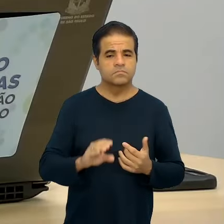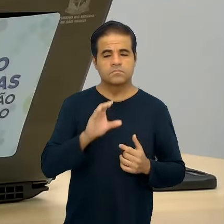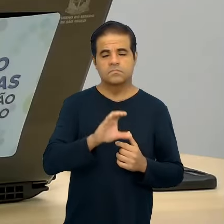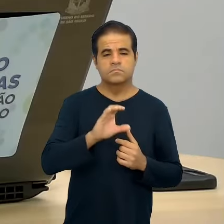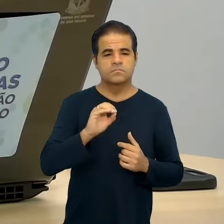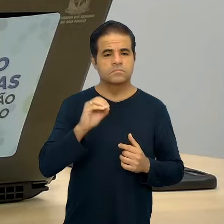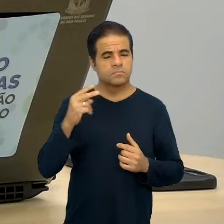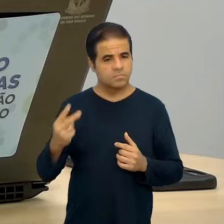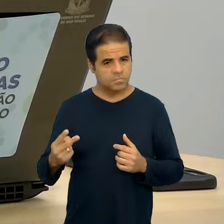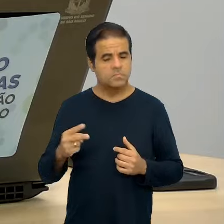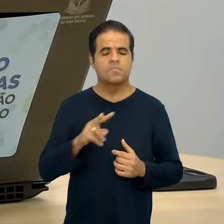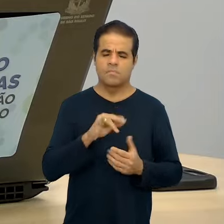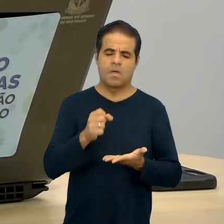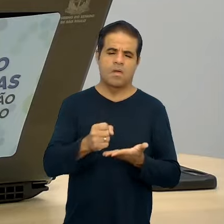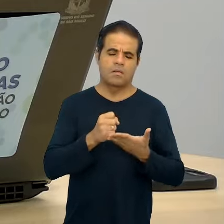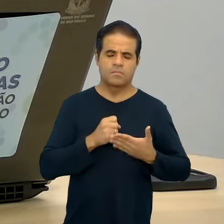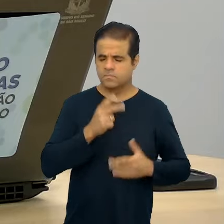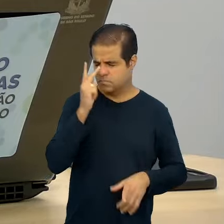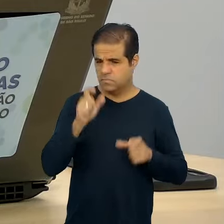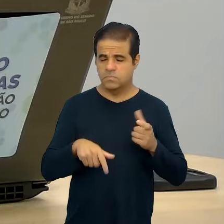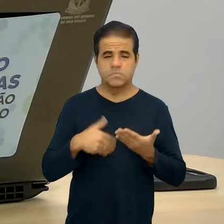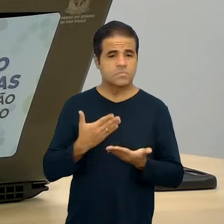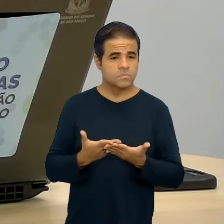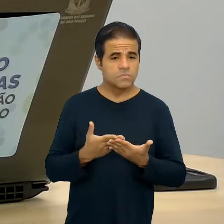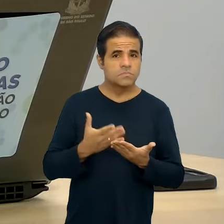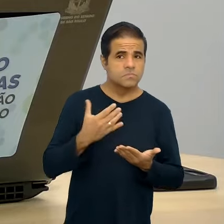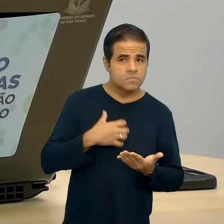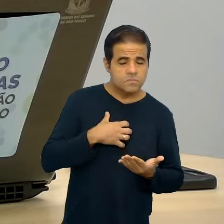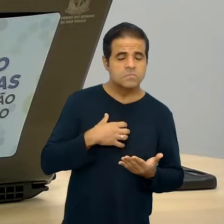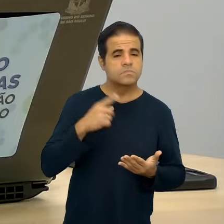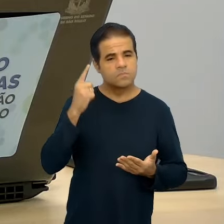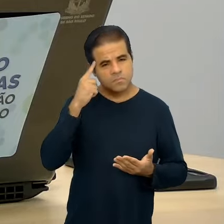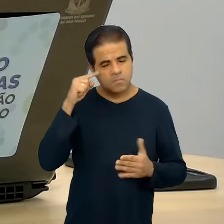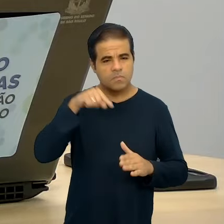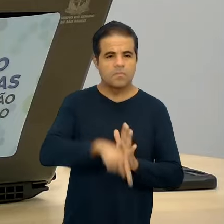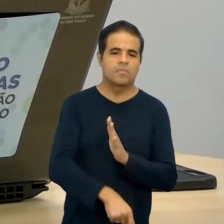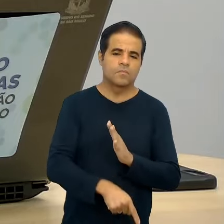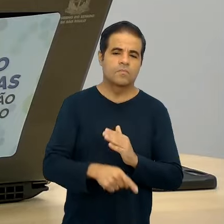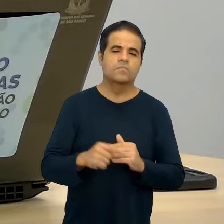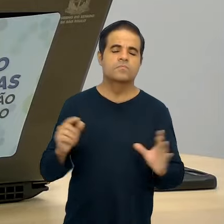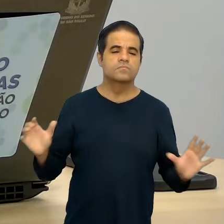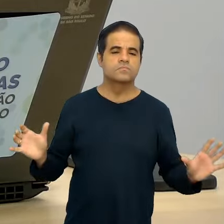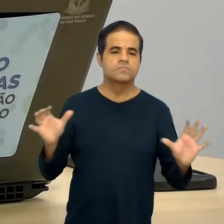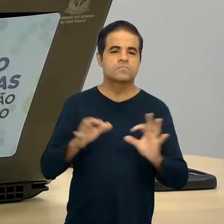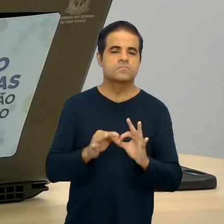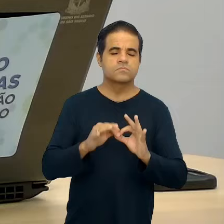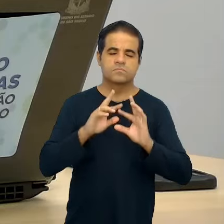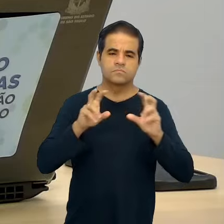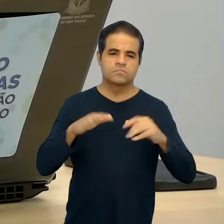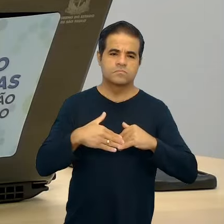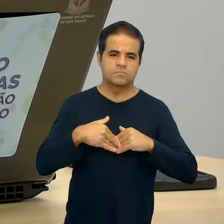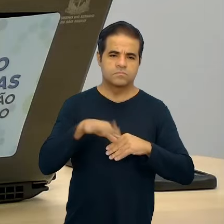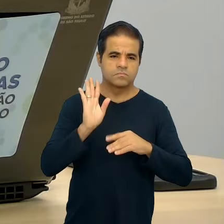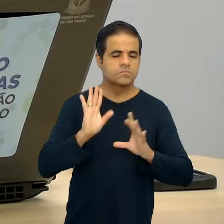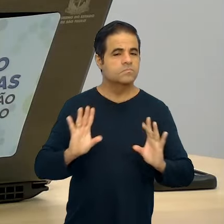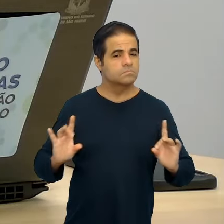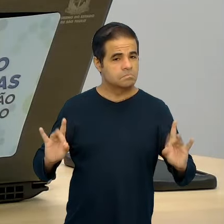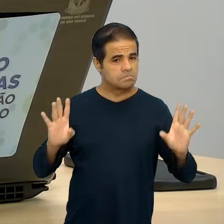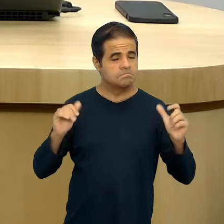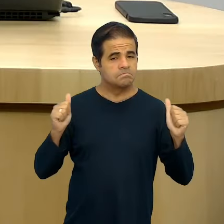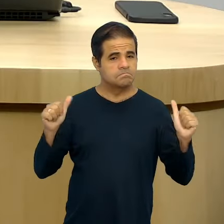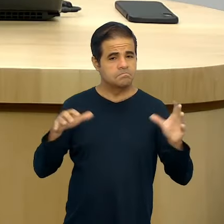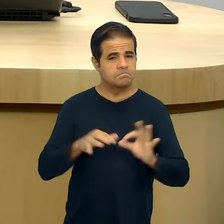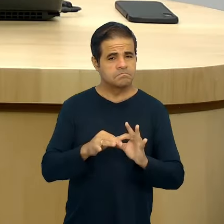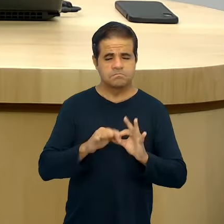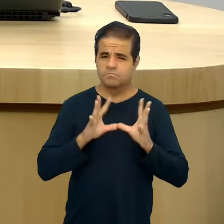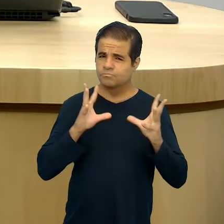ela vai trazer, né, o que os estudantes aprenderam na UC1 e linkar e aprofundar aí com alguma temática mais especializada. Né? Tá tudo